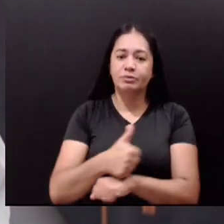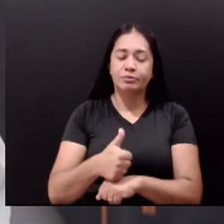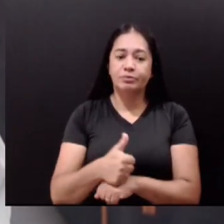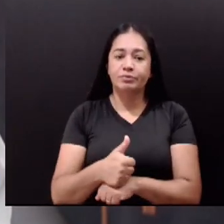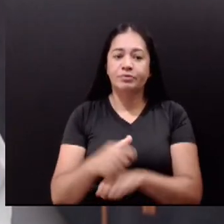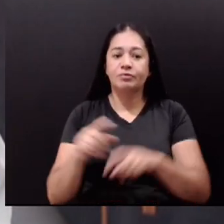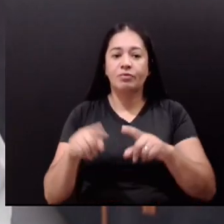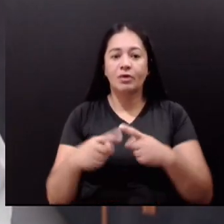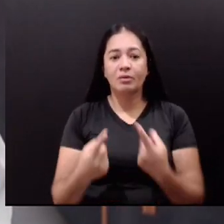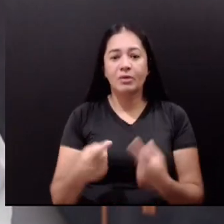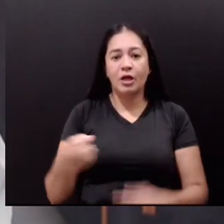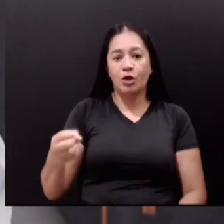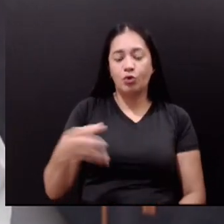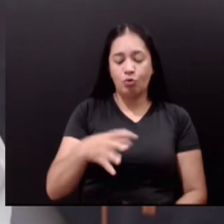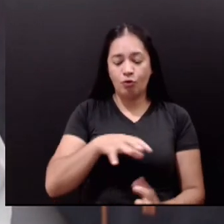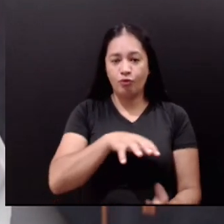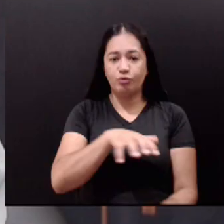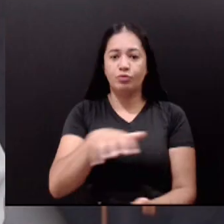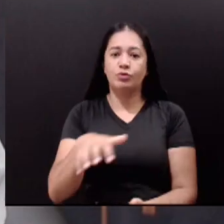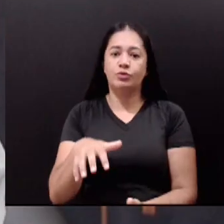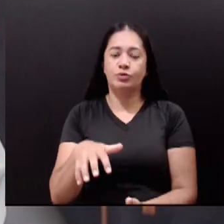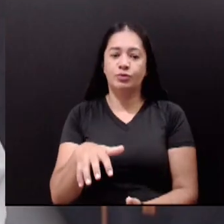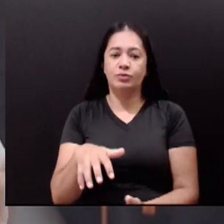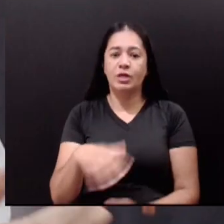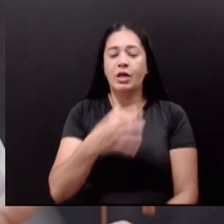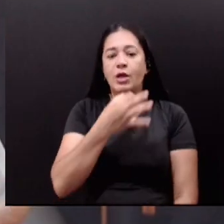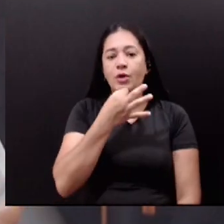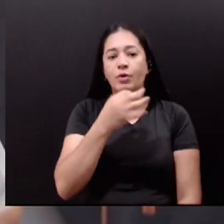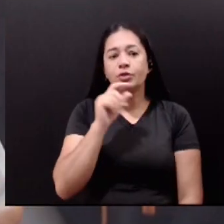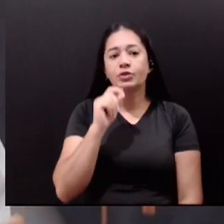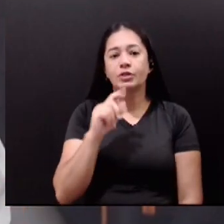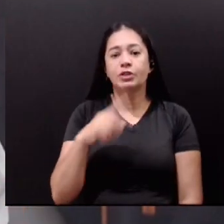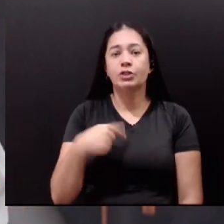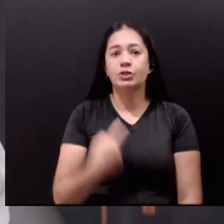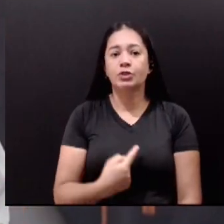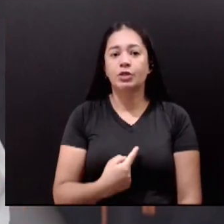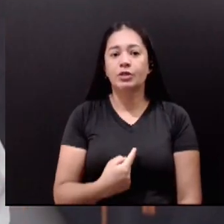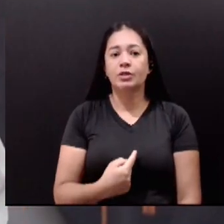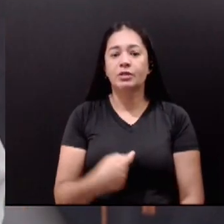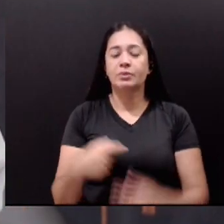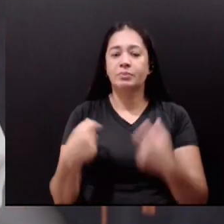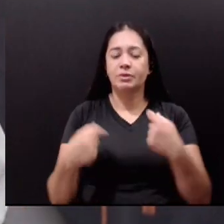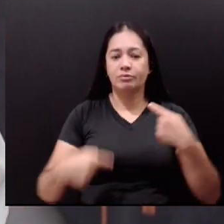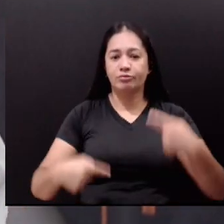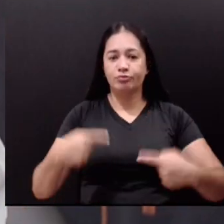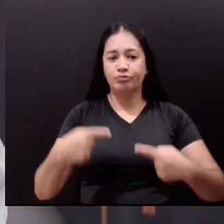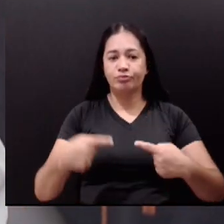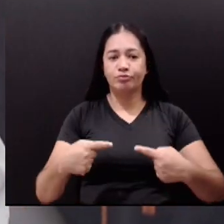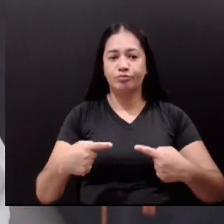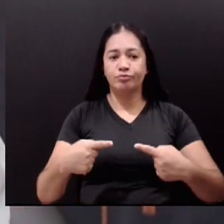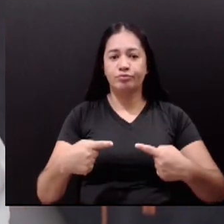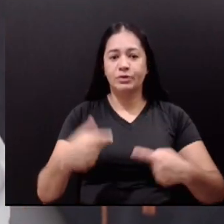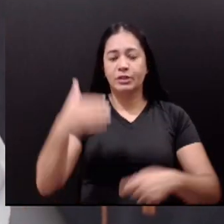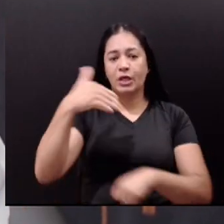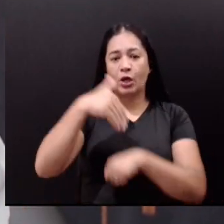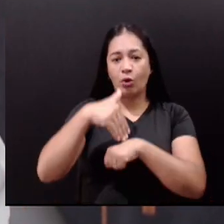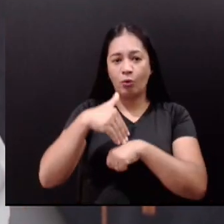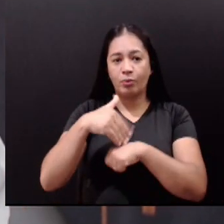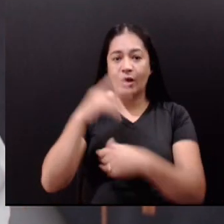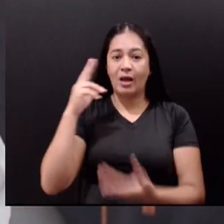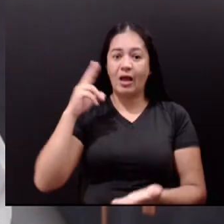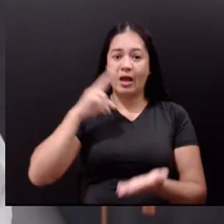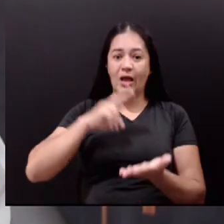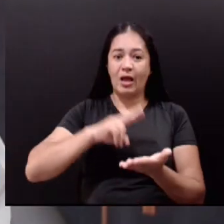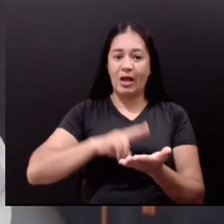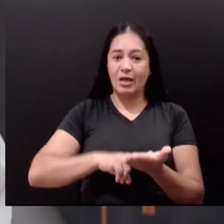mundo. Então, Uhum. eu acho que a gente tem que, deixar esse discurso de lado da culpa, assumir a nossa vida